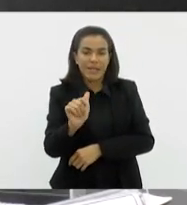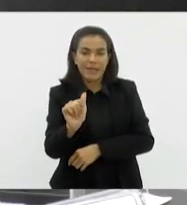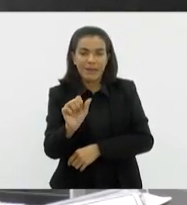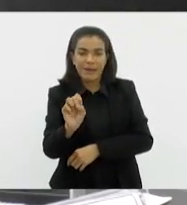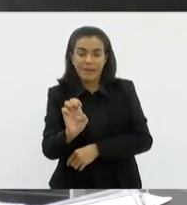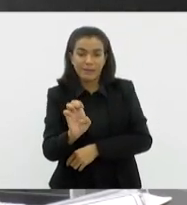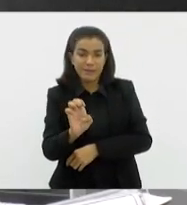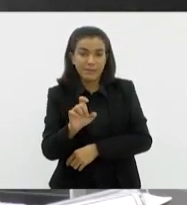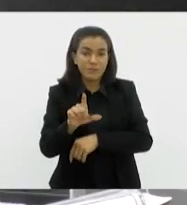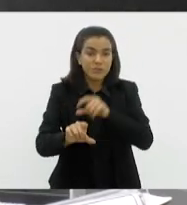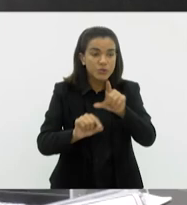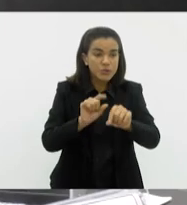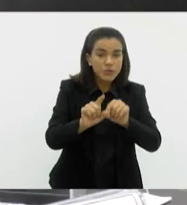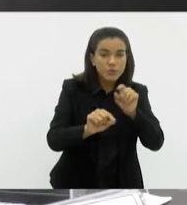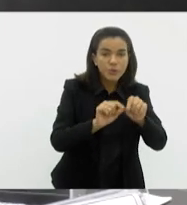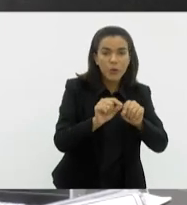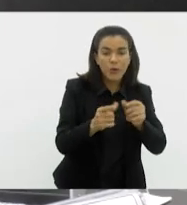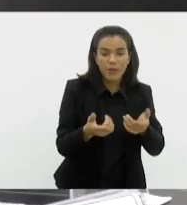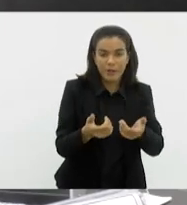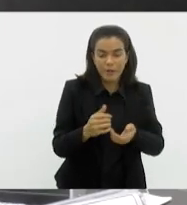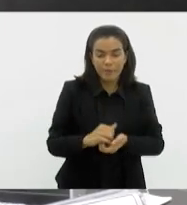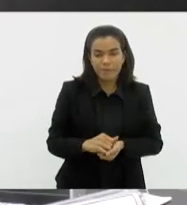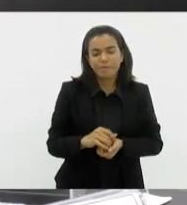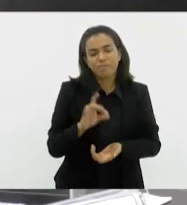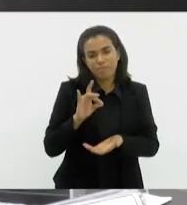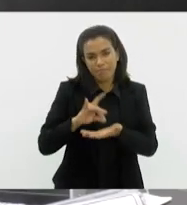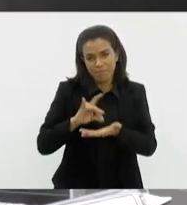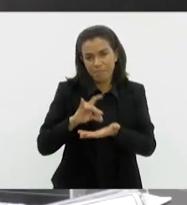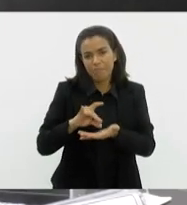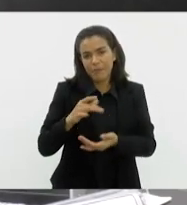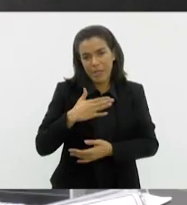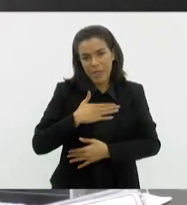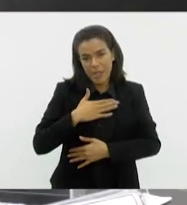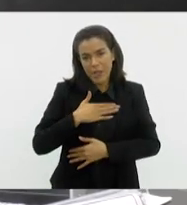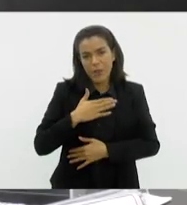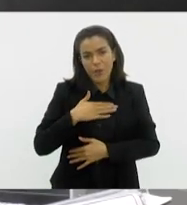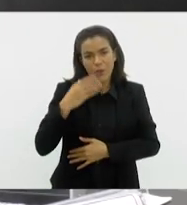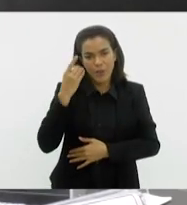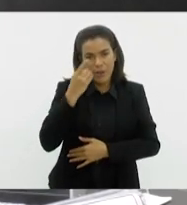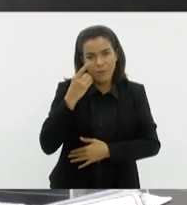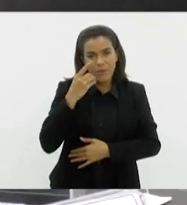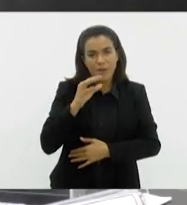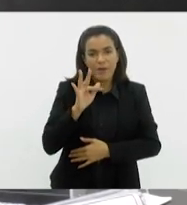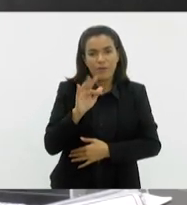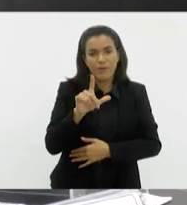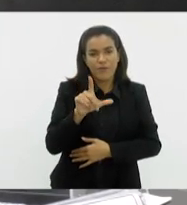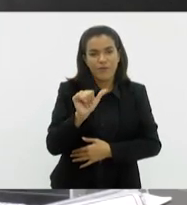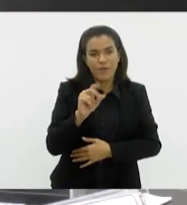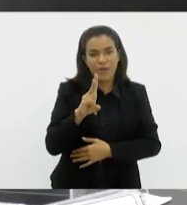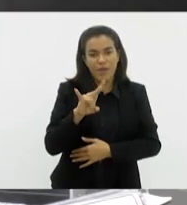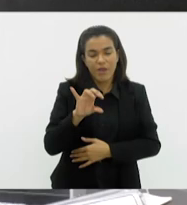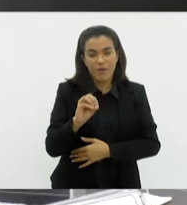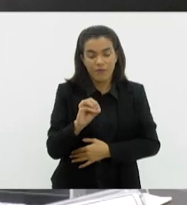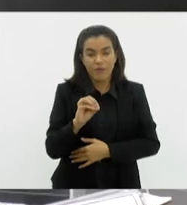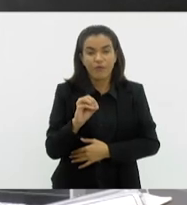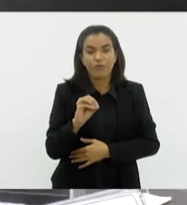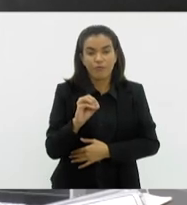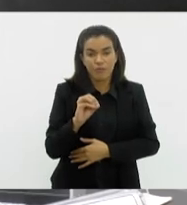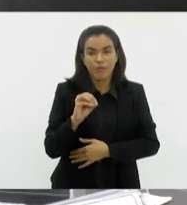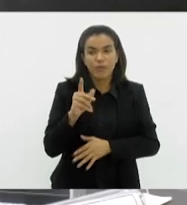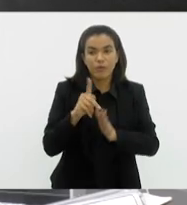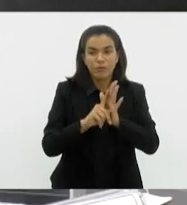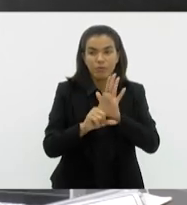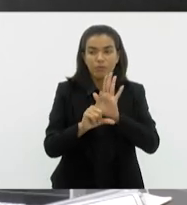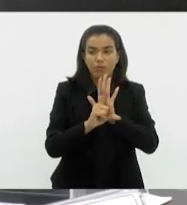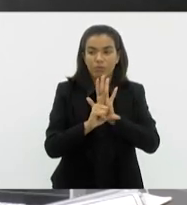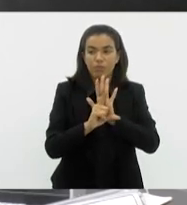medidas necessárias. Eu, de fato, deputado Serafini, no momento da proposição da lei, do projeto de lei,